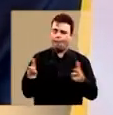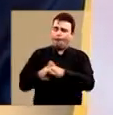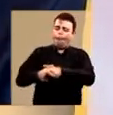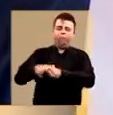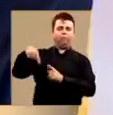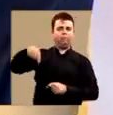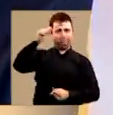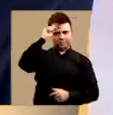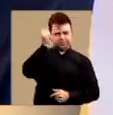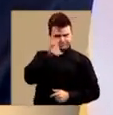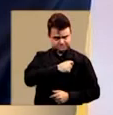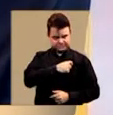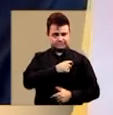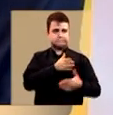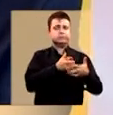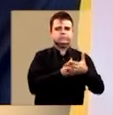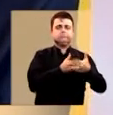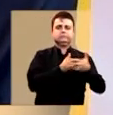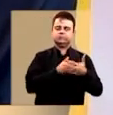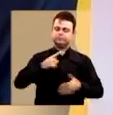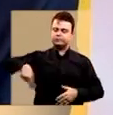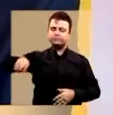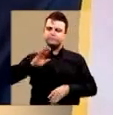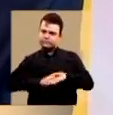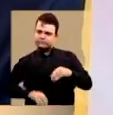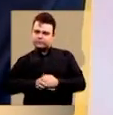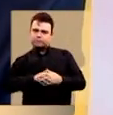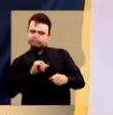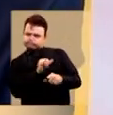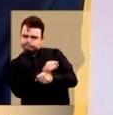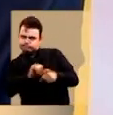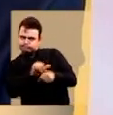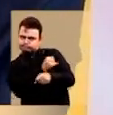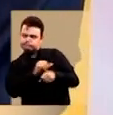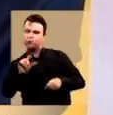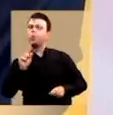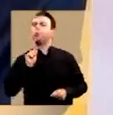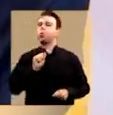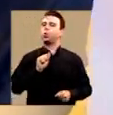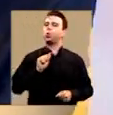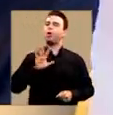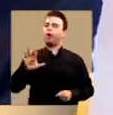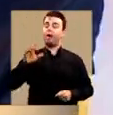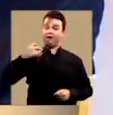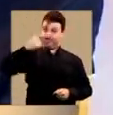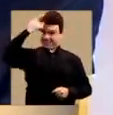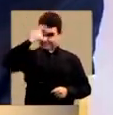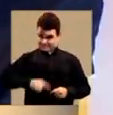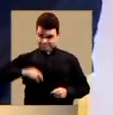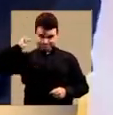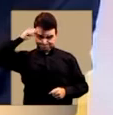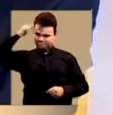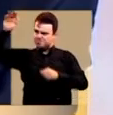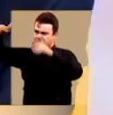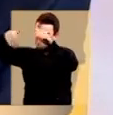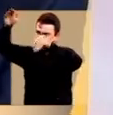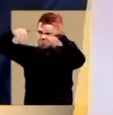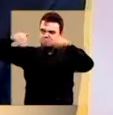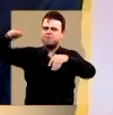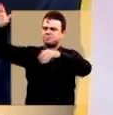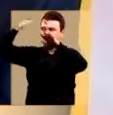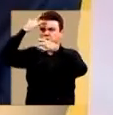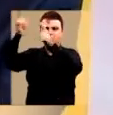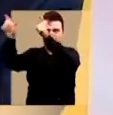Né? Então, veja, aí qual foi a nossa estratégia? Colocar a representatividade negra lá. Sim. No máximo, chamar o